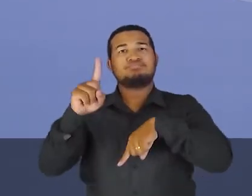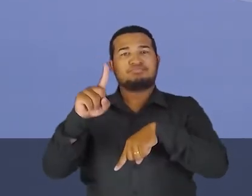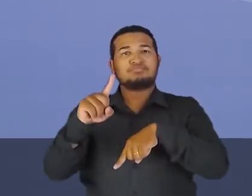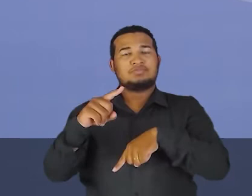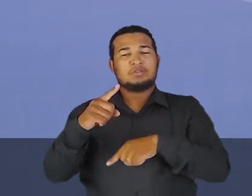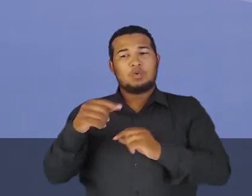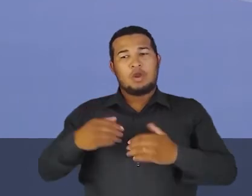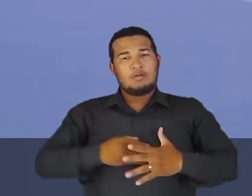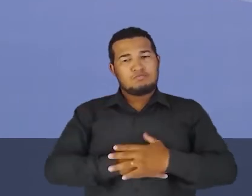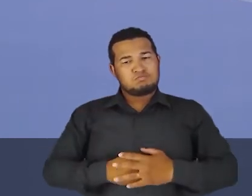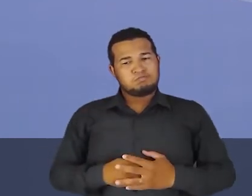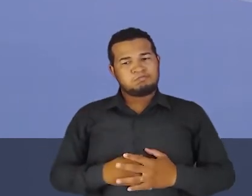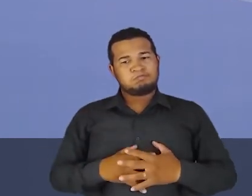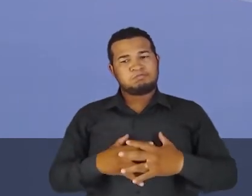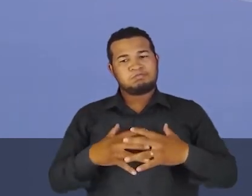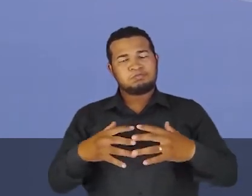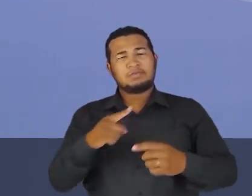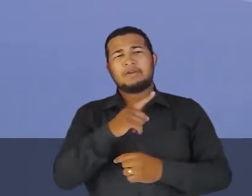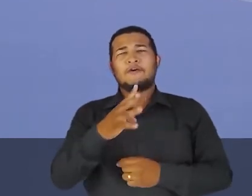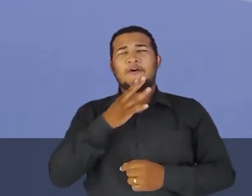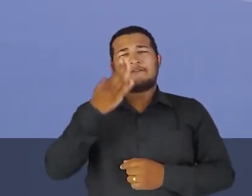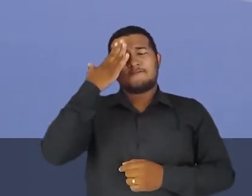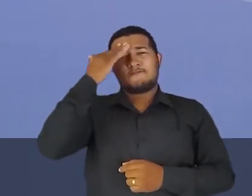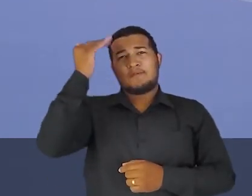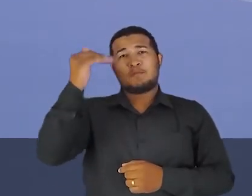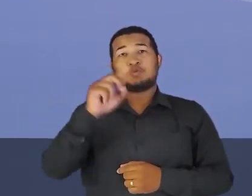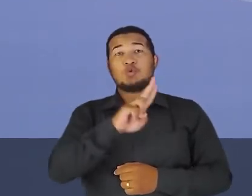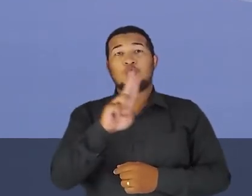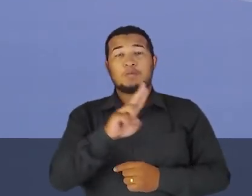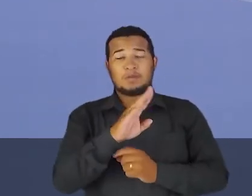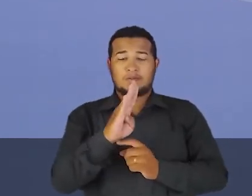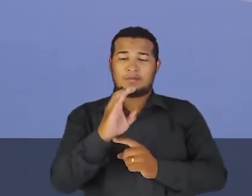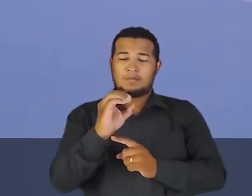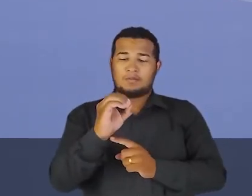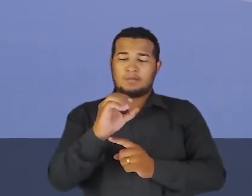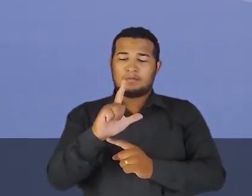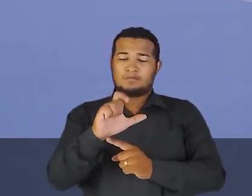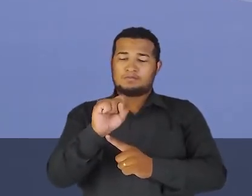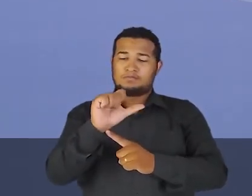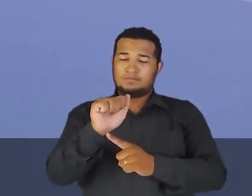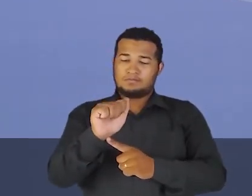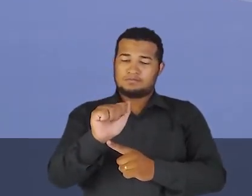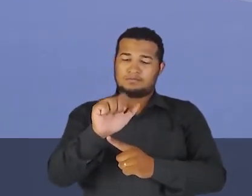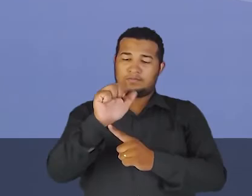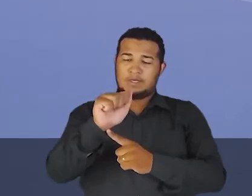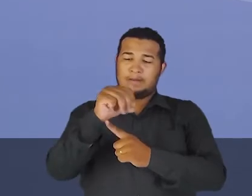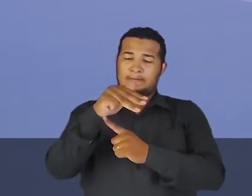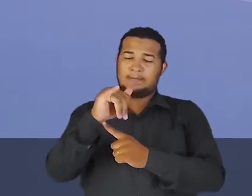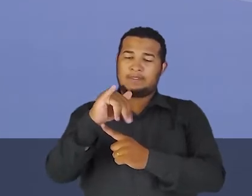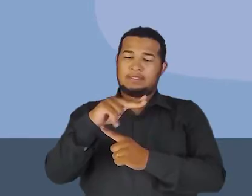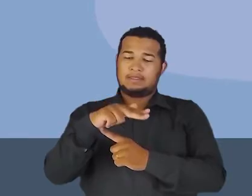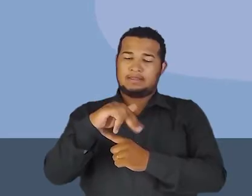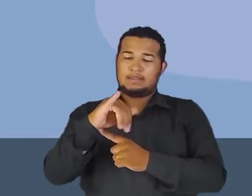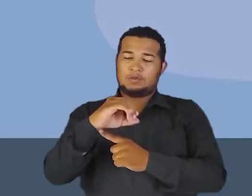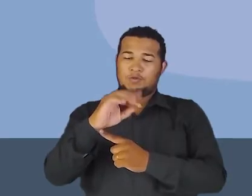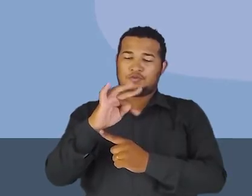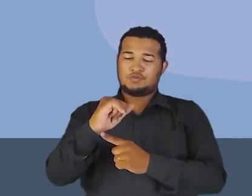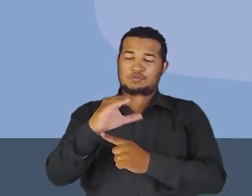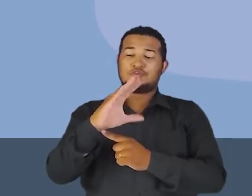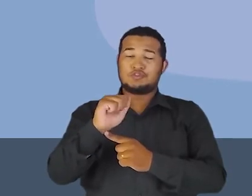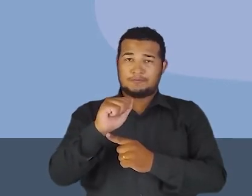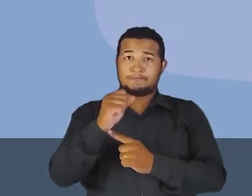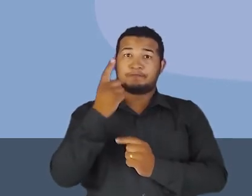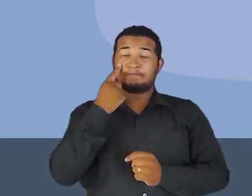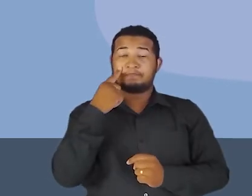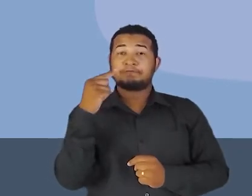dos embriões é muito conhecido, é a bolsa amniótica ou âmnio. Vamos analisar algumas características desse tipo de